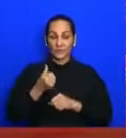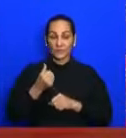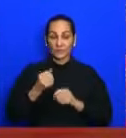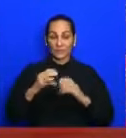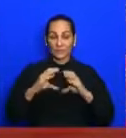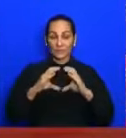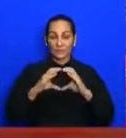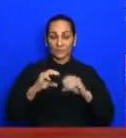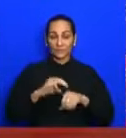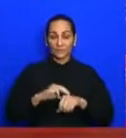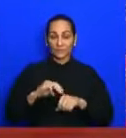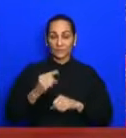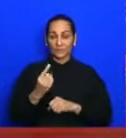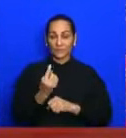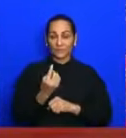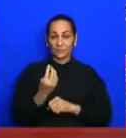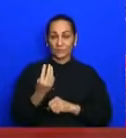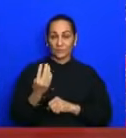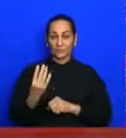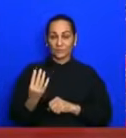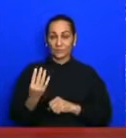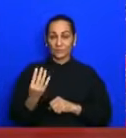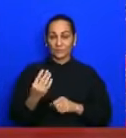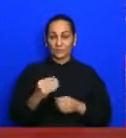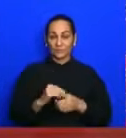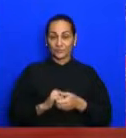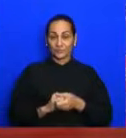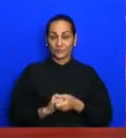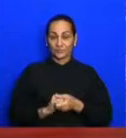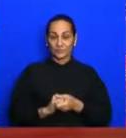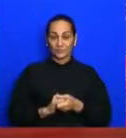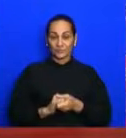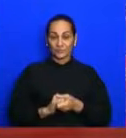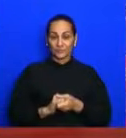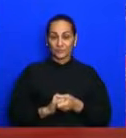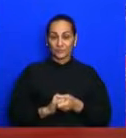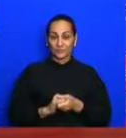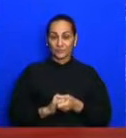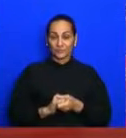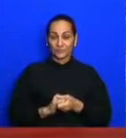sextas. Bola marrom 14. Marrom número 14.